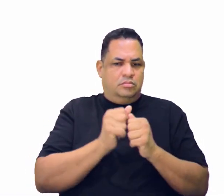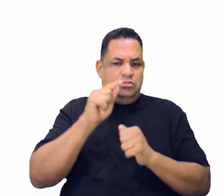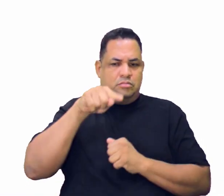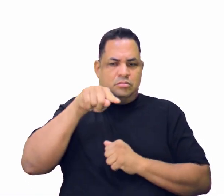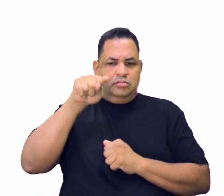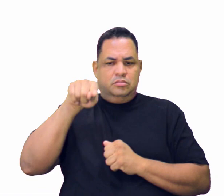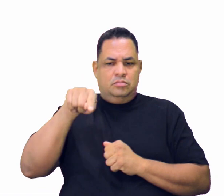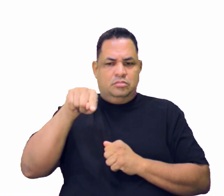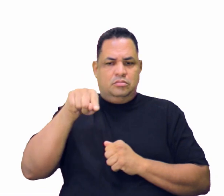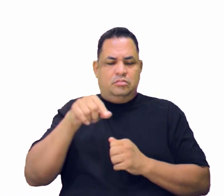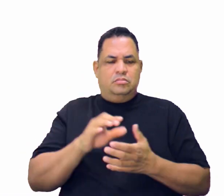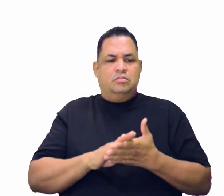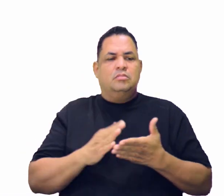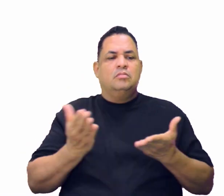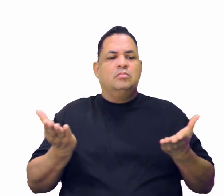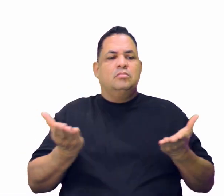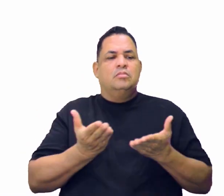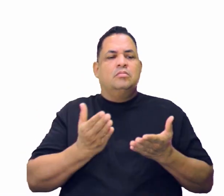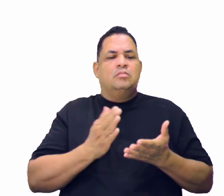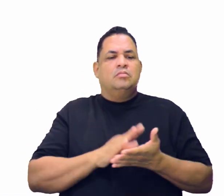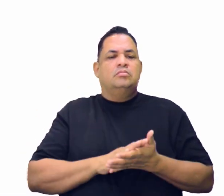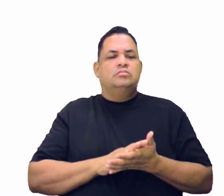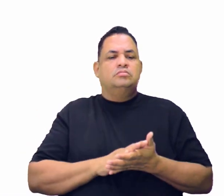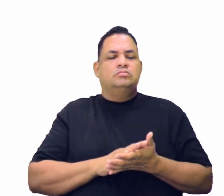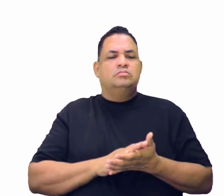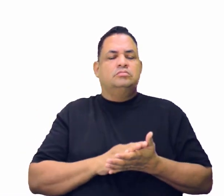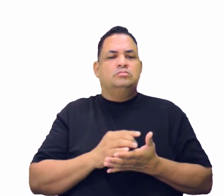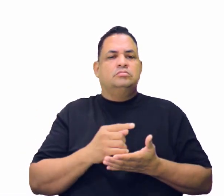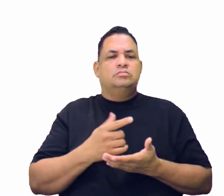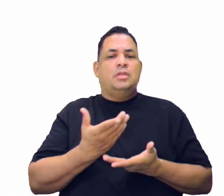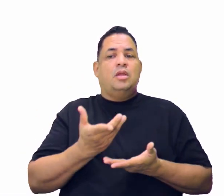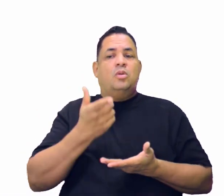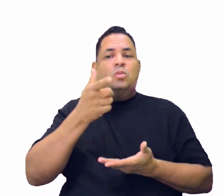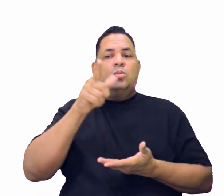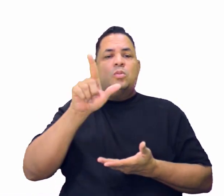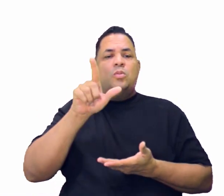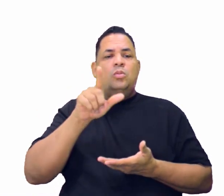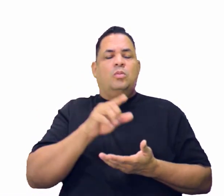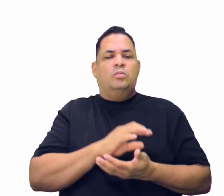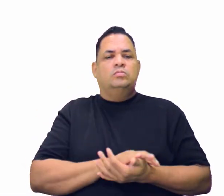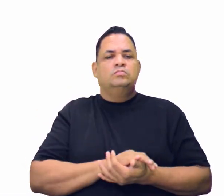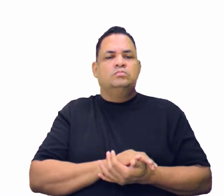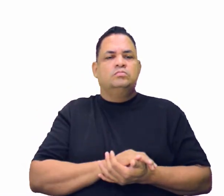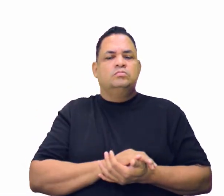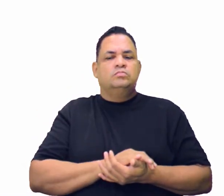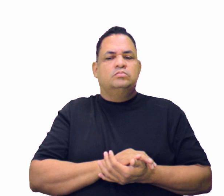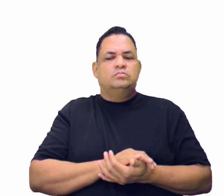acento. Agora, saindo do porquê, vamos chegar